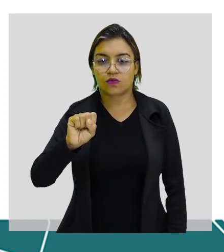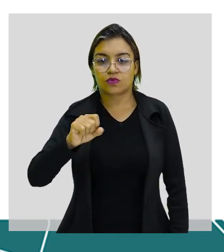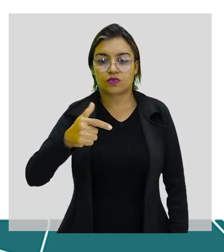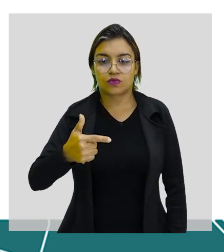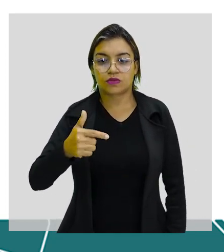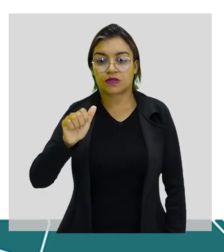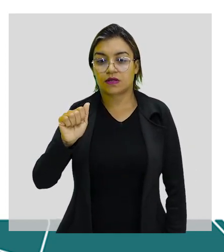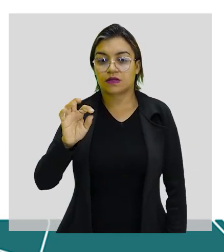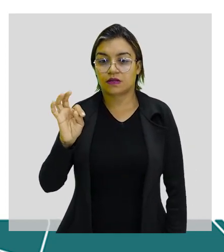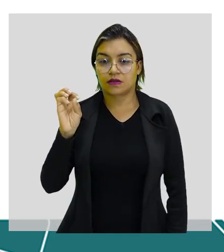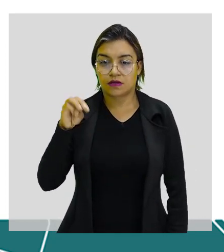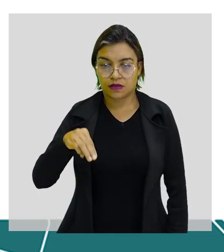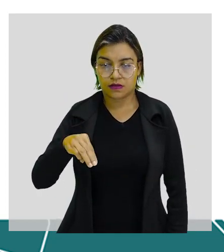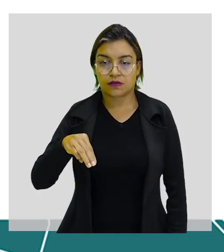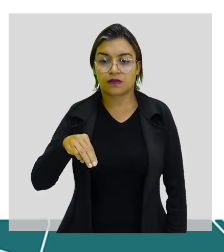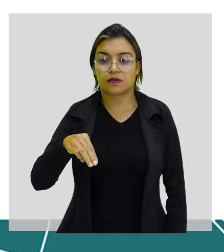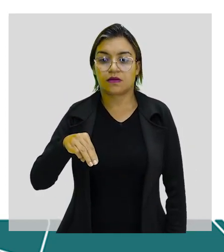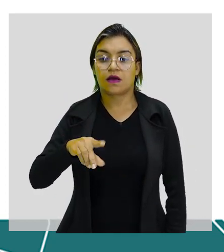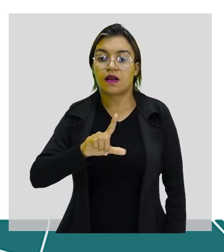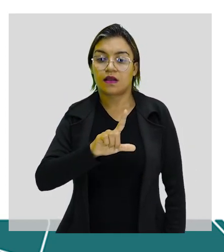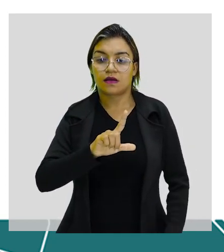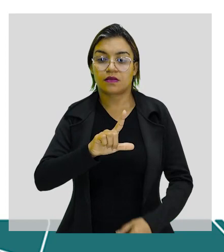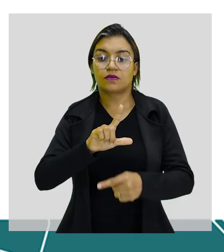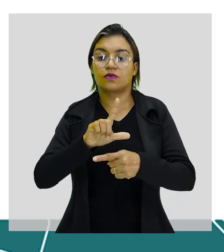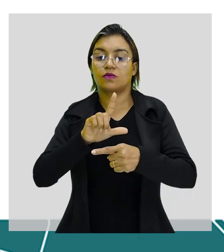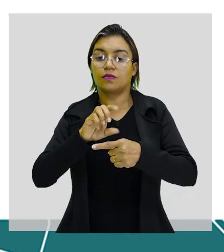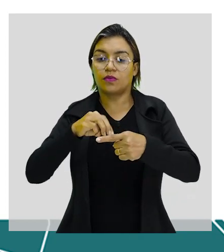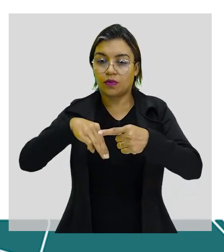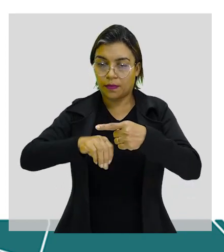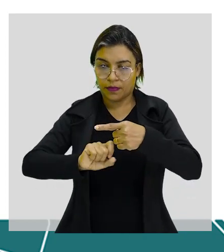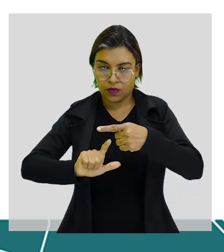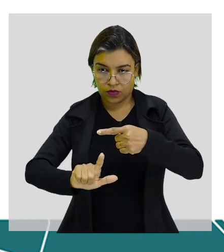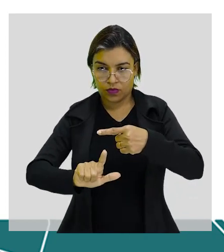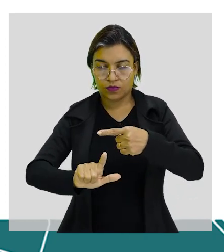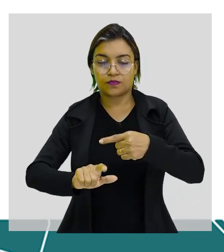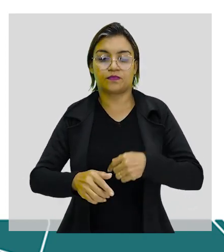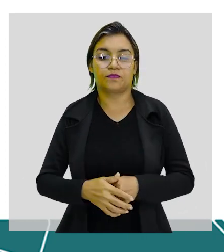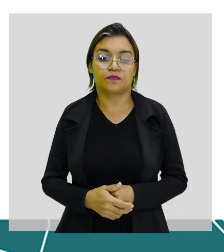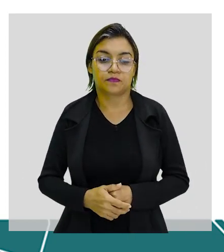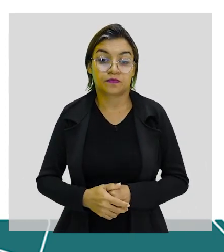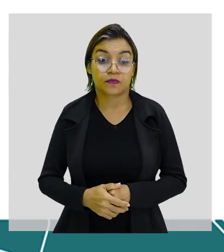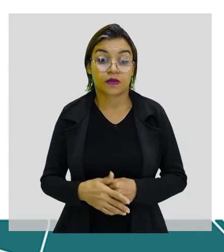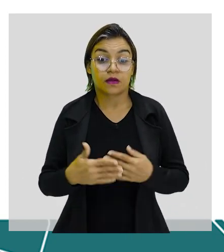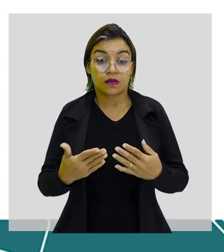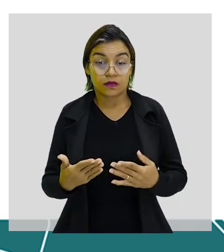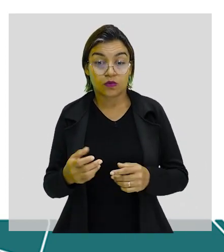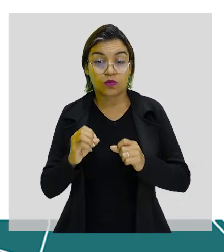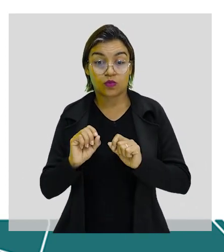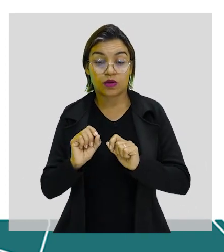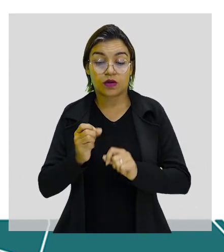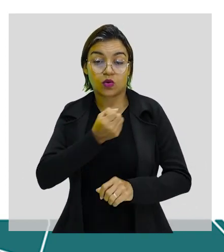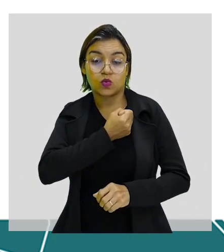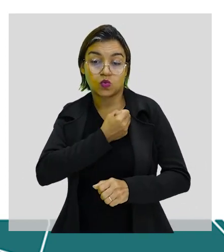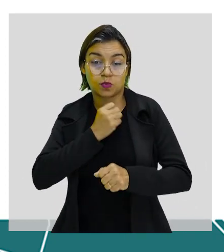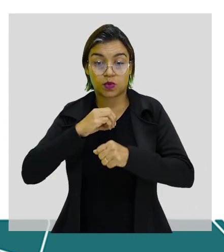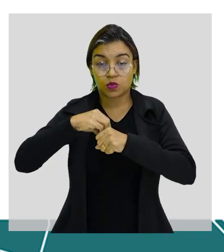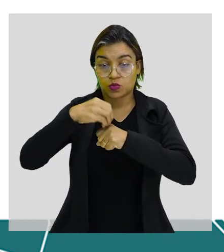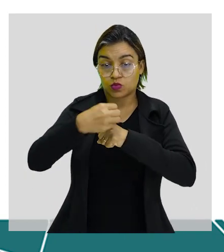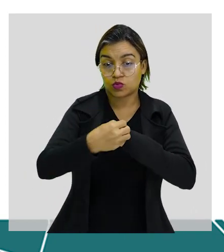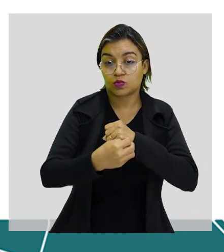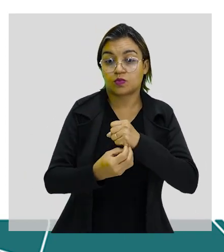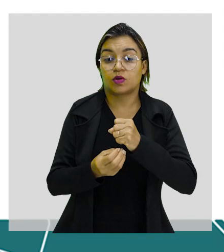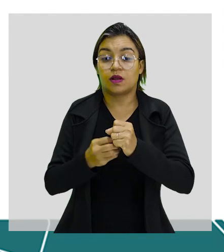0,082 atm por mol Kelvin. Nessas condições, o número de moléculas contida no gás